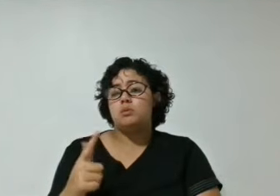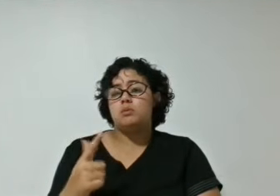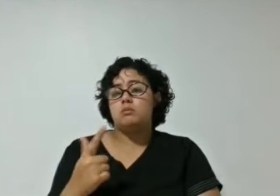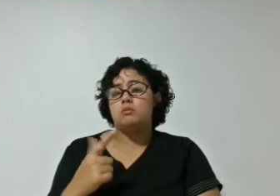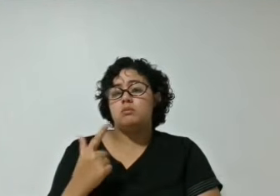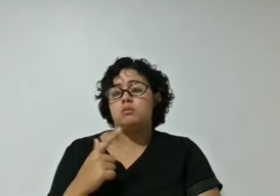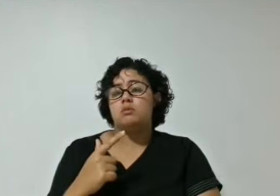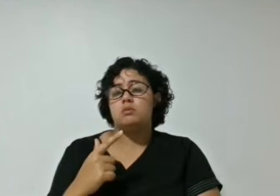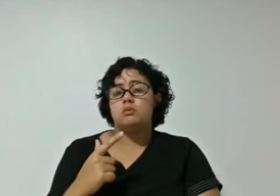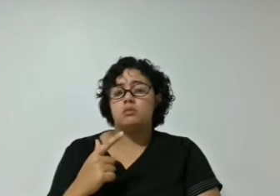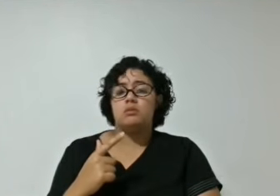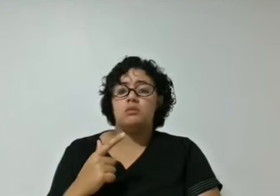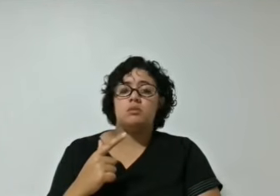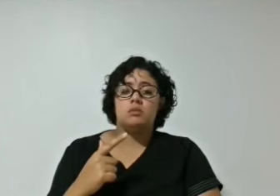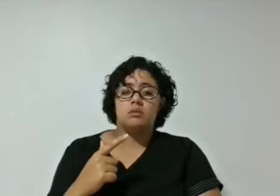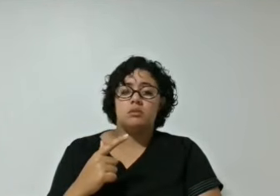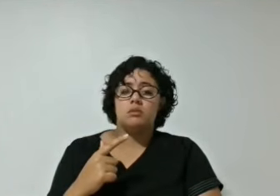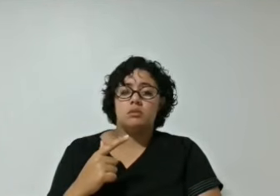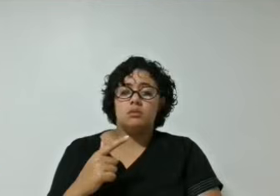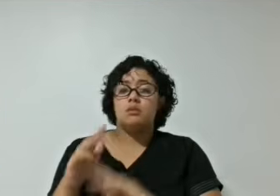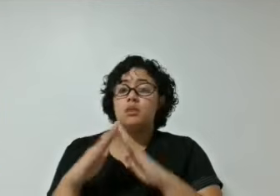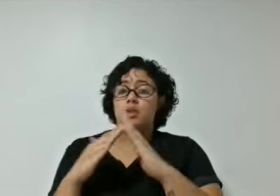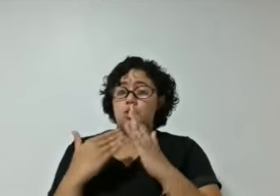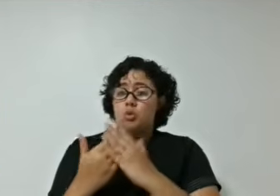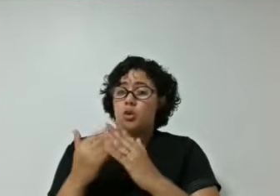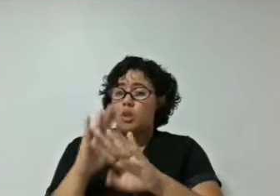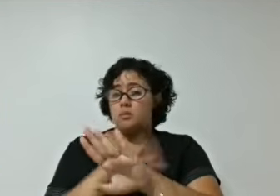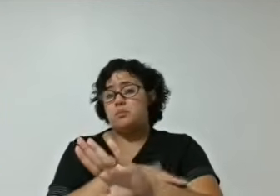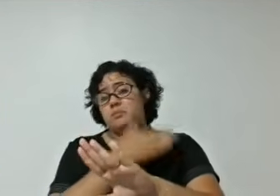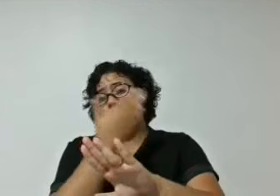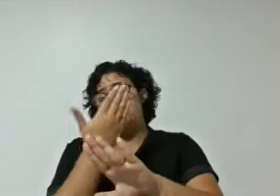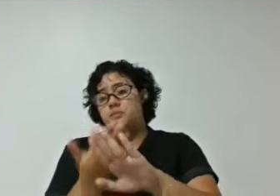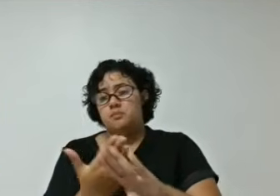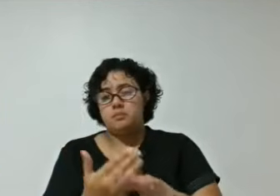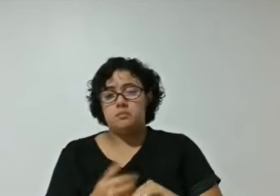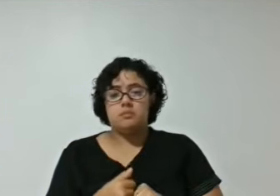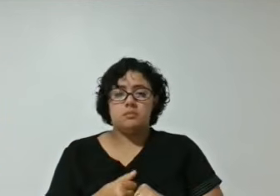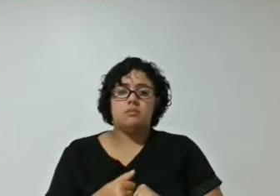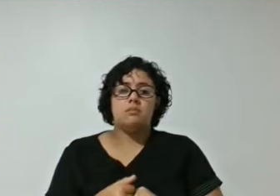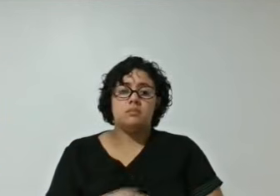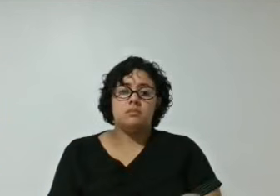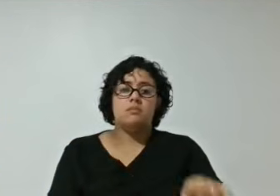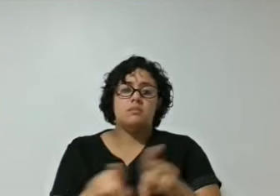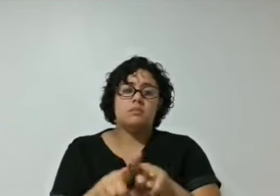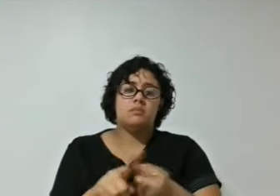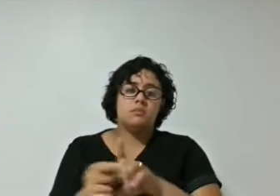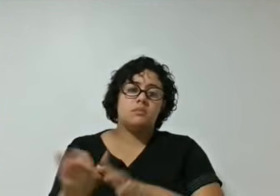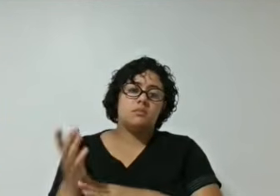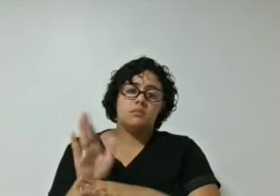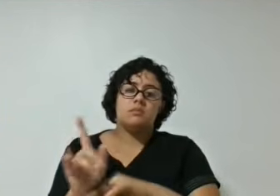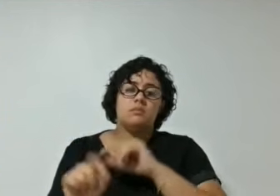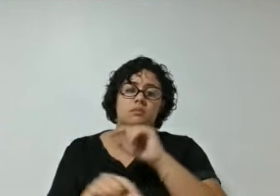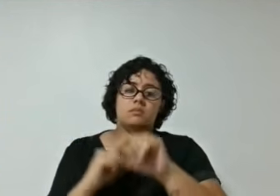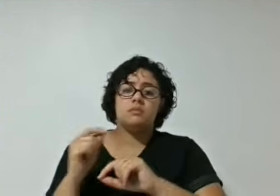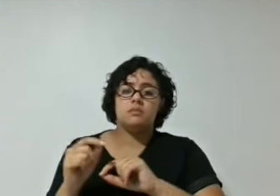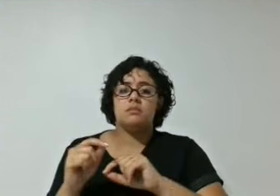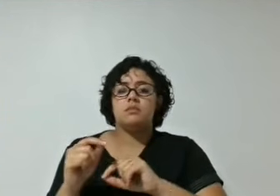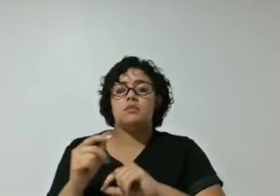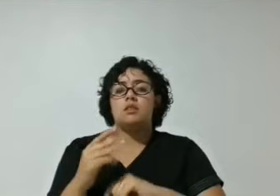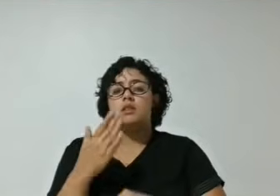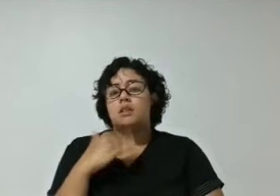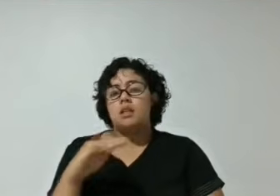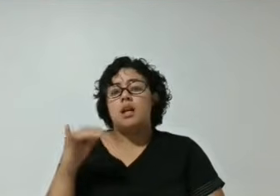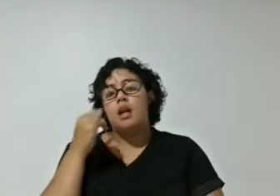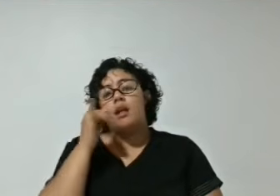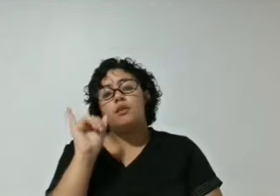do turno, né? Da escola integral ou integrada. Né? Isso faz também com que as crianças também não fiquem ou na rua ou dentro